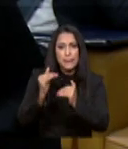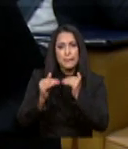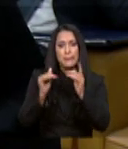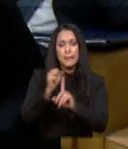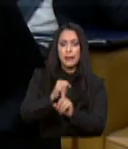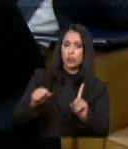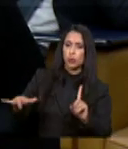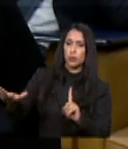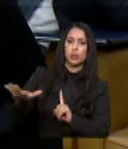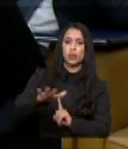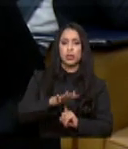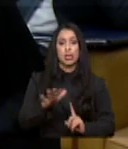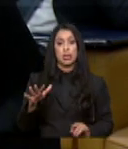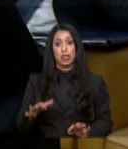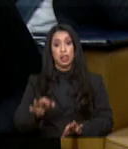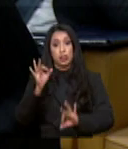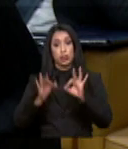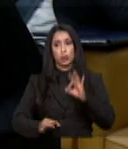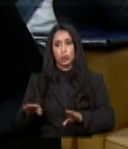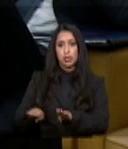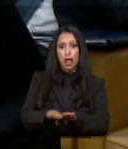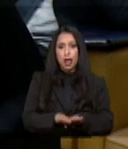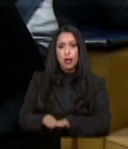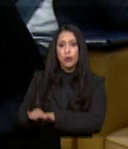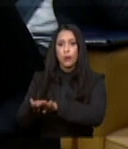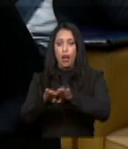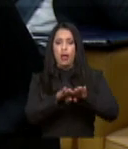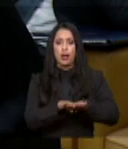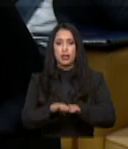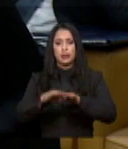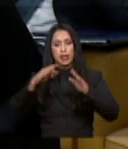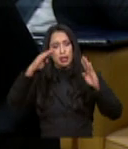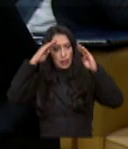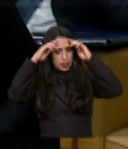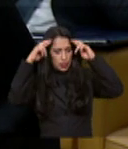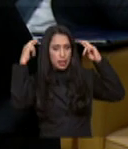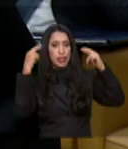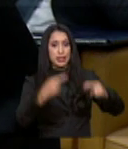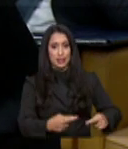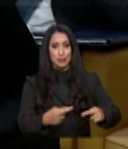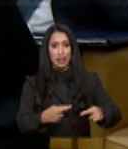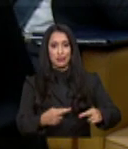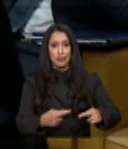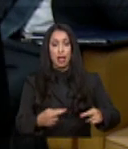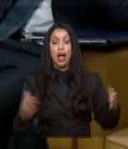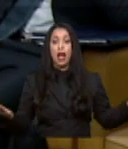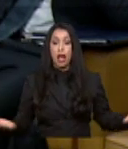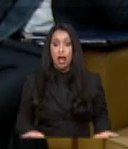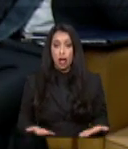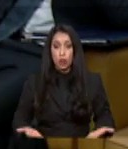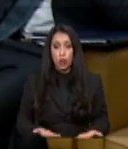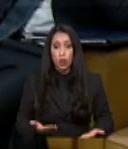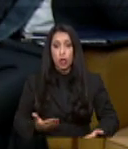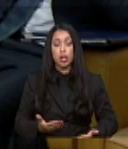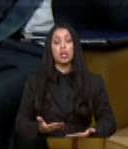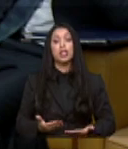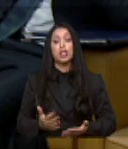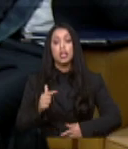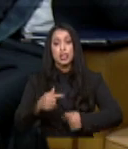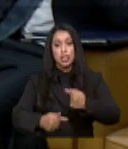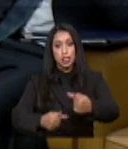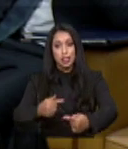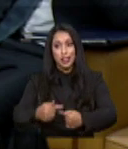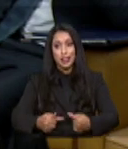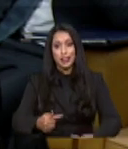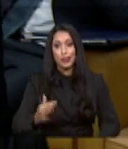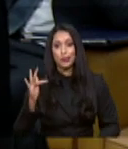uma sociedade justa, igualitária e que respeite as gerações presentes e futuras,